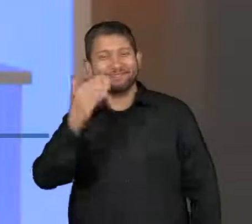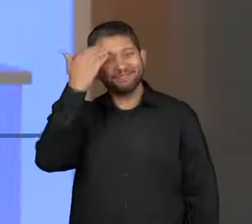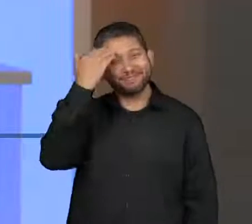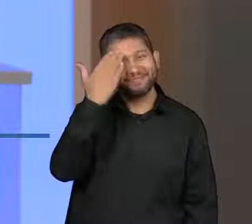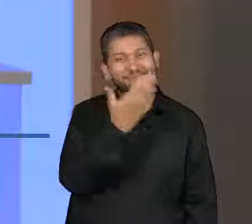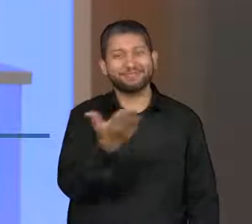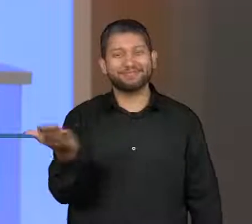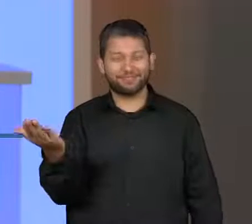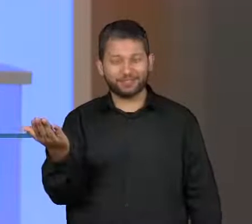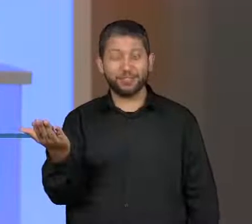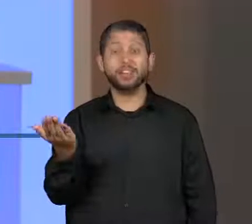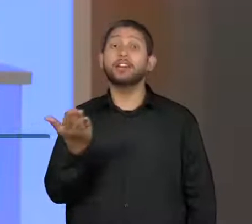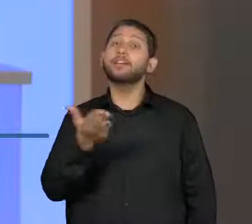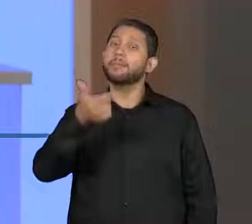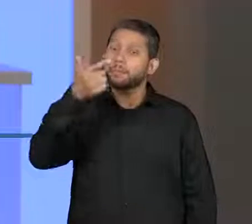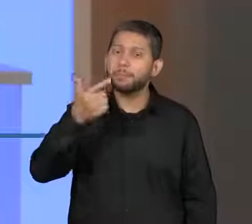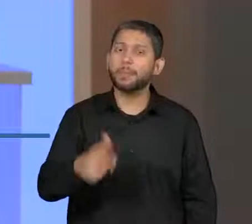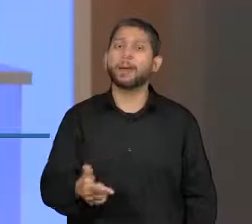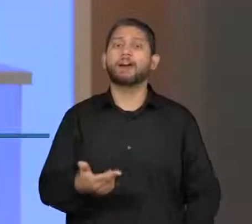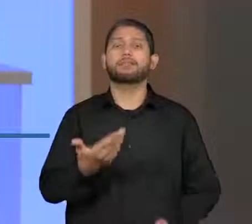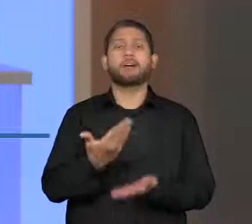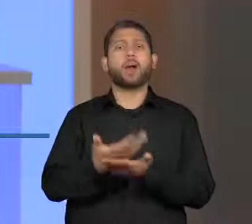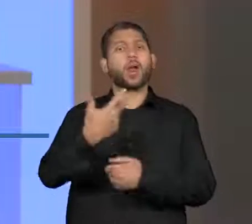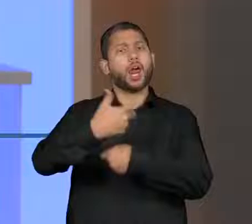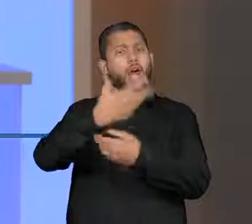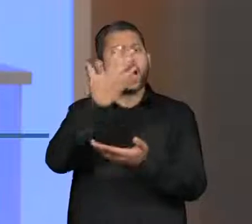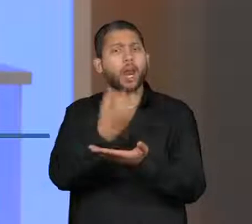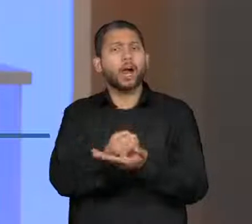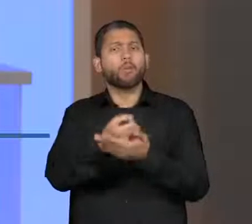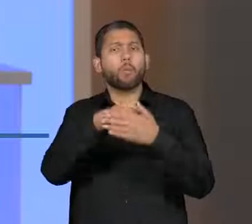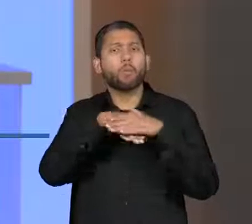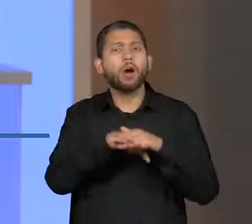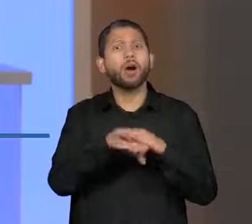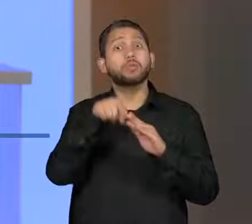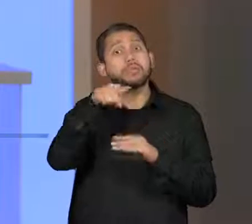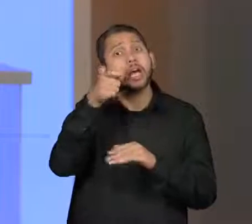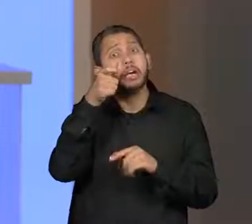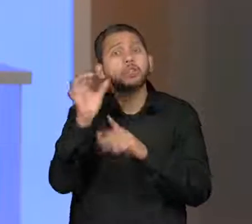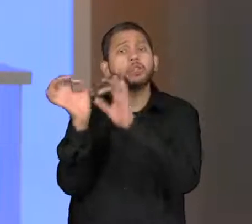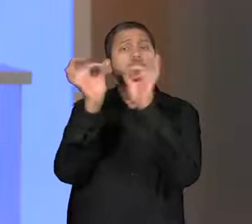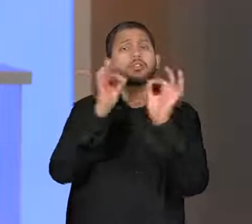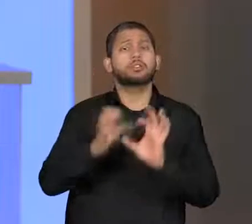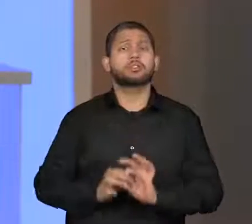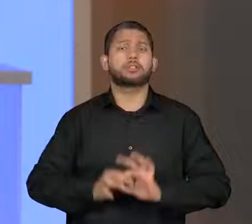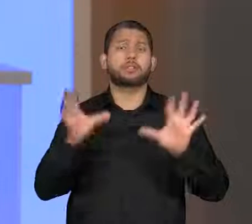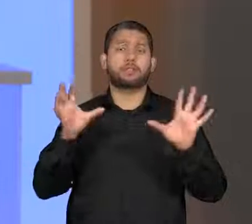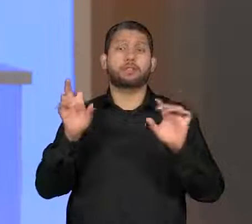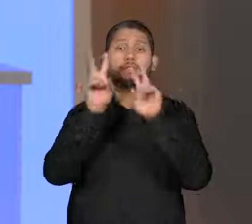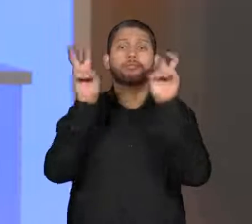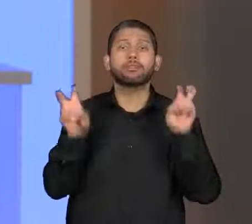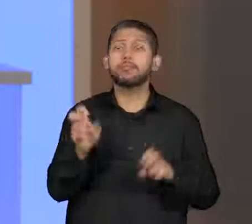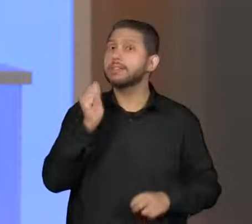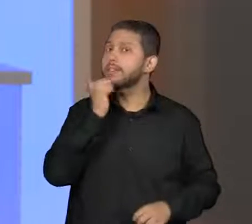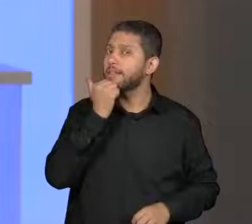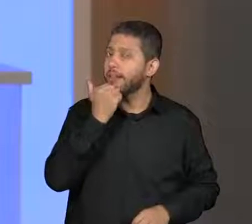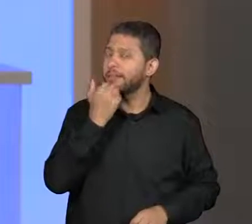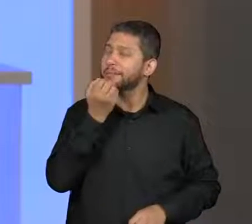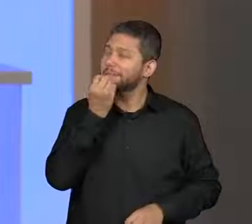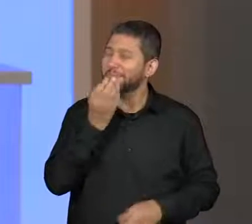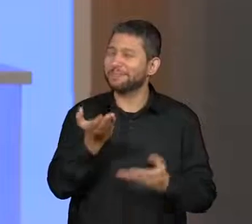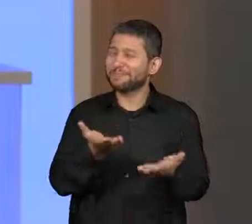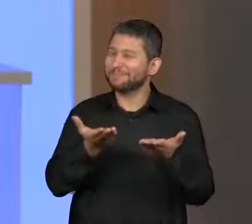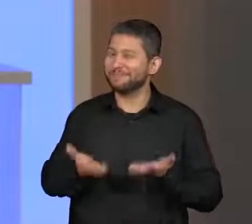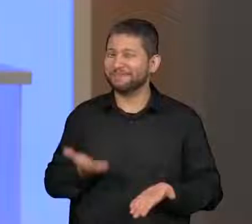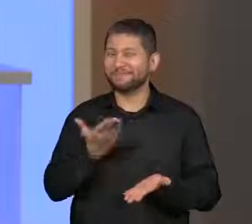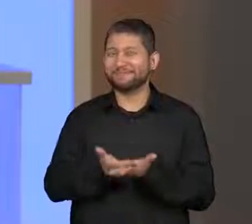estudantes. Estamos aí para mais uma gravação de uma aula para o repositório da disciplina de ciências. Então, sejam todos